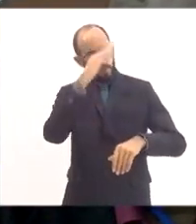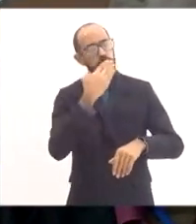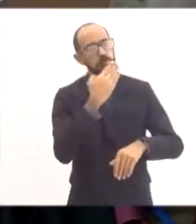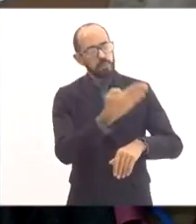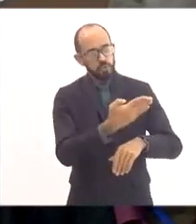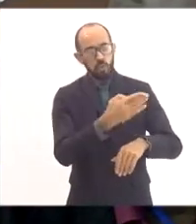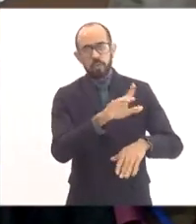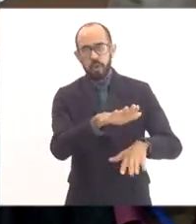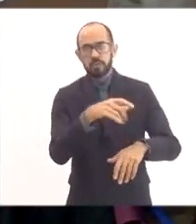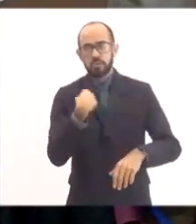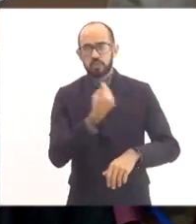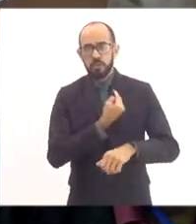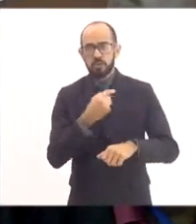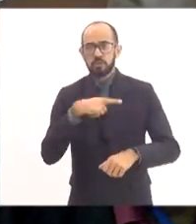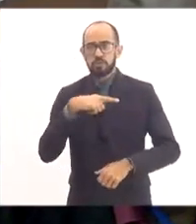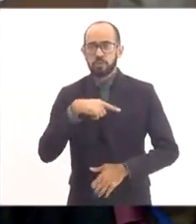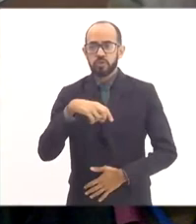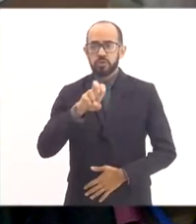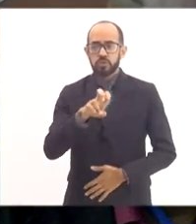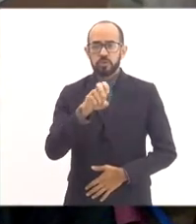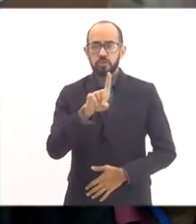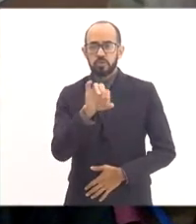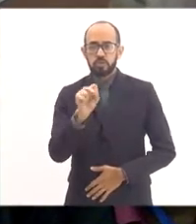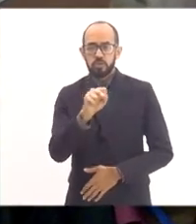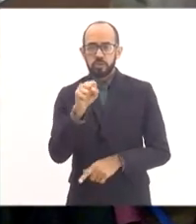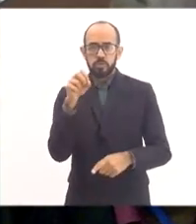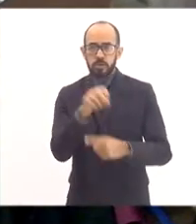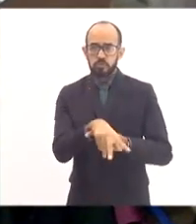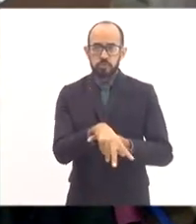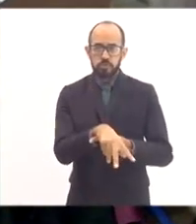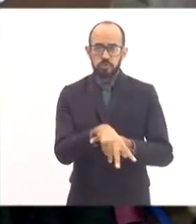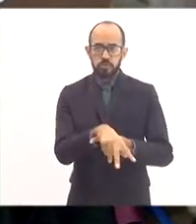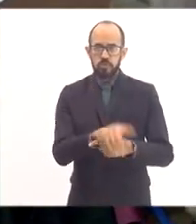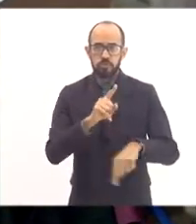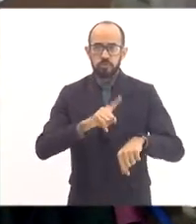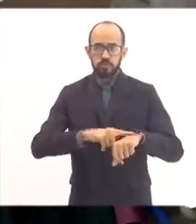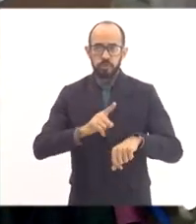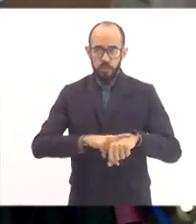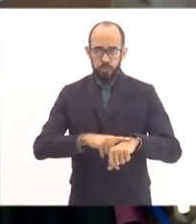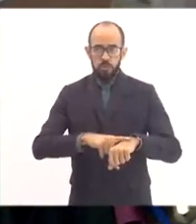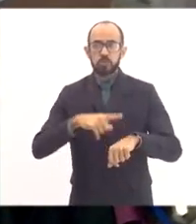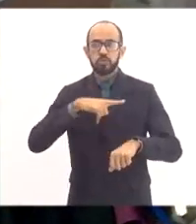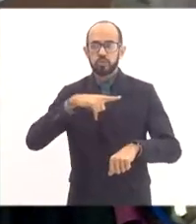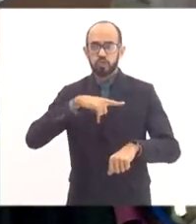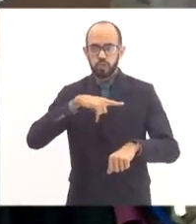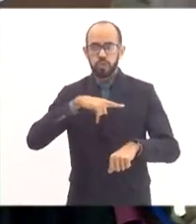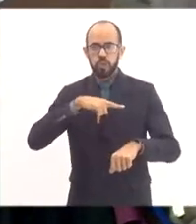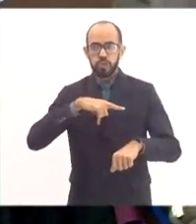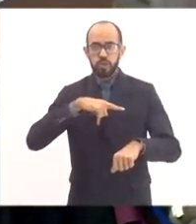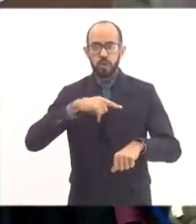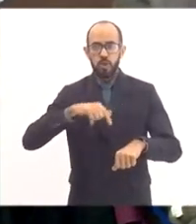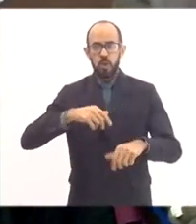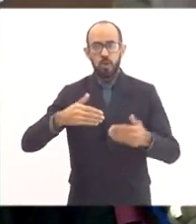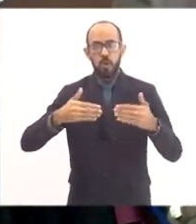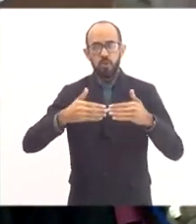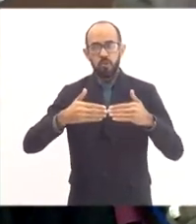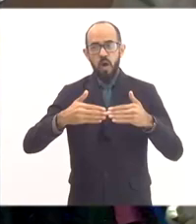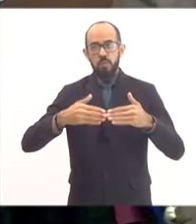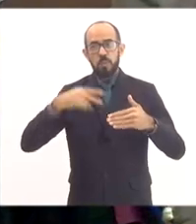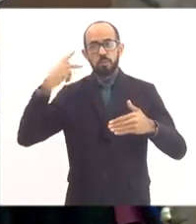tínhamos 5 dias para ingressar. 5 dias. Tempo hábil? Segundo o parecer da procuradora, que eu achei um